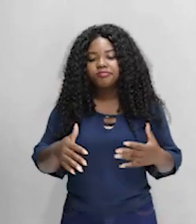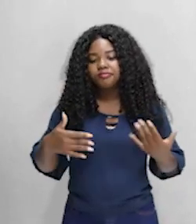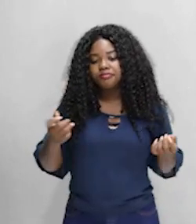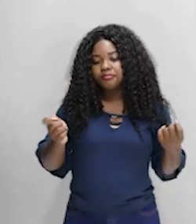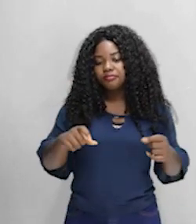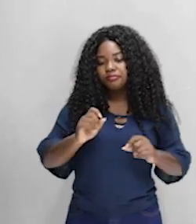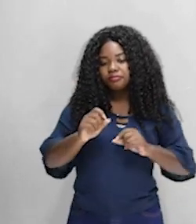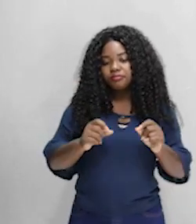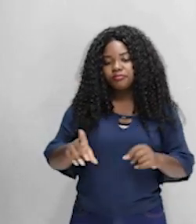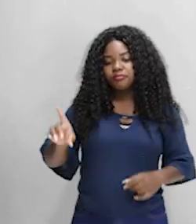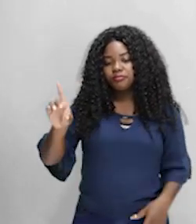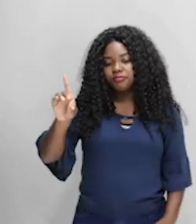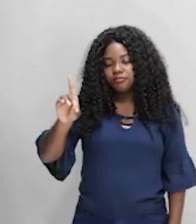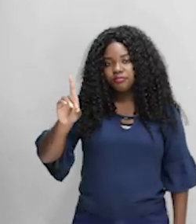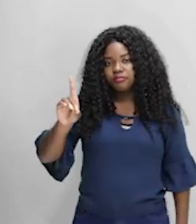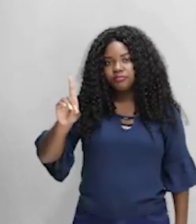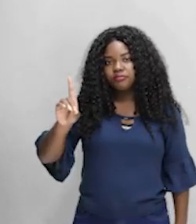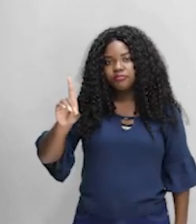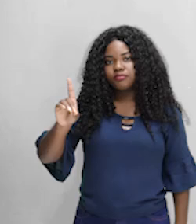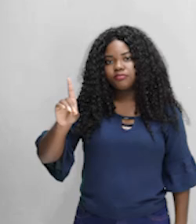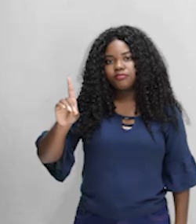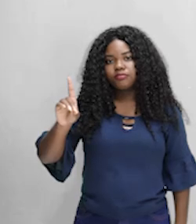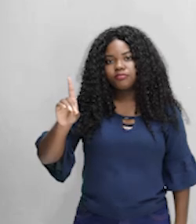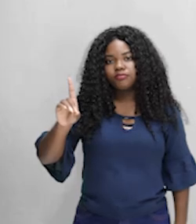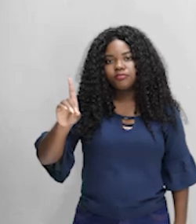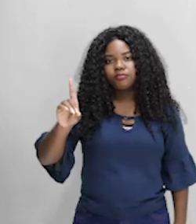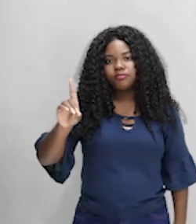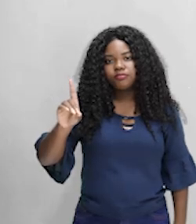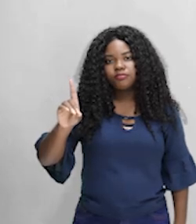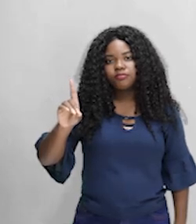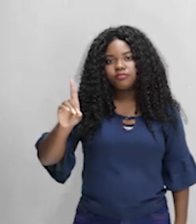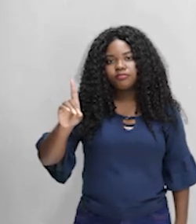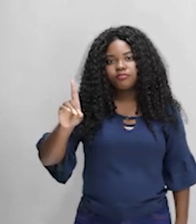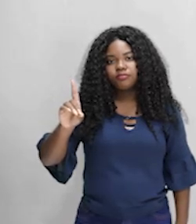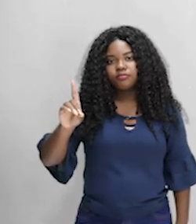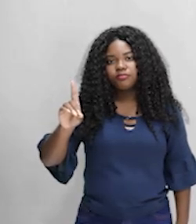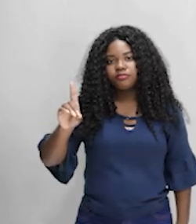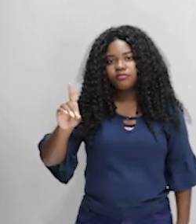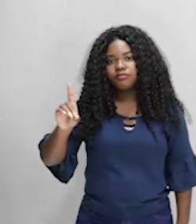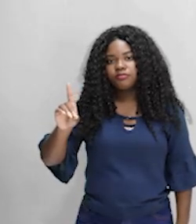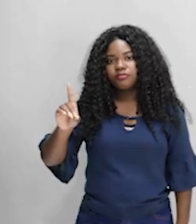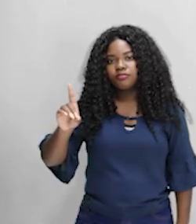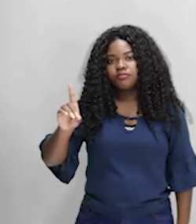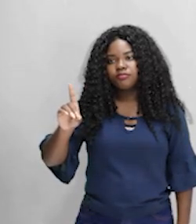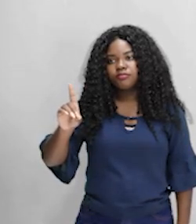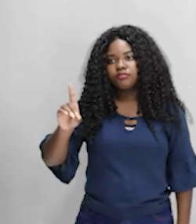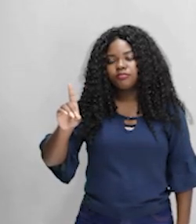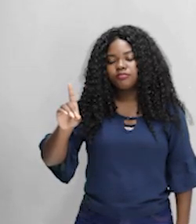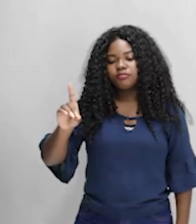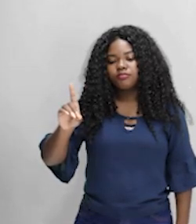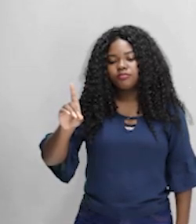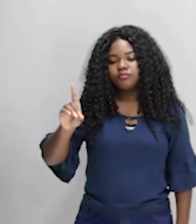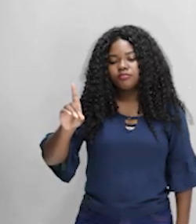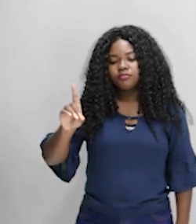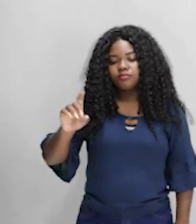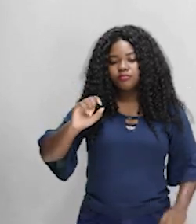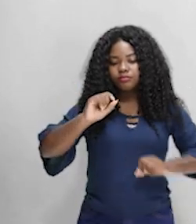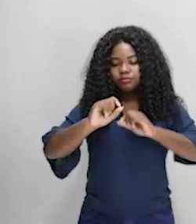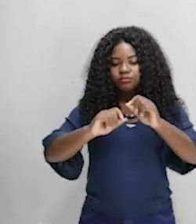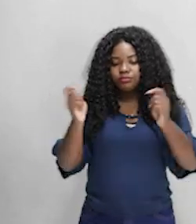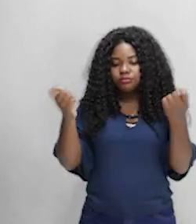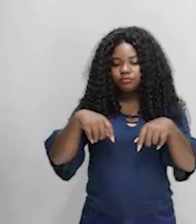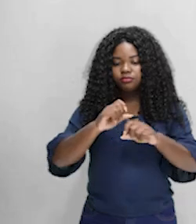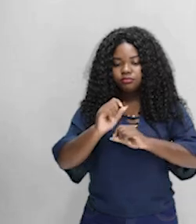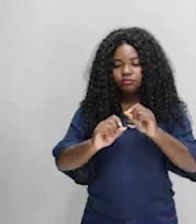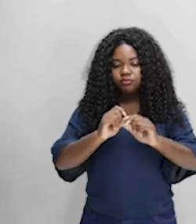posso ficar com a letra D, um pouco alcalina. E aí, o ponto que me permite